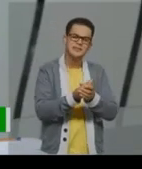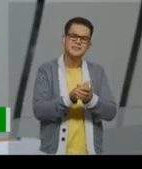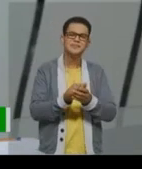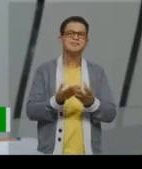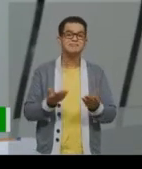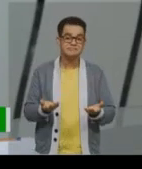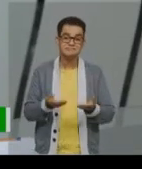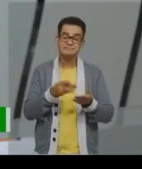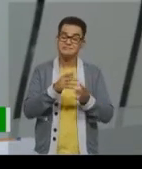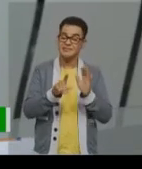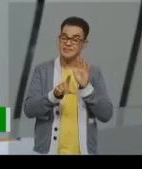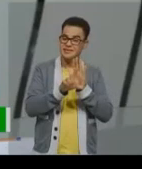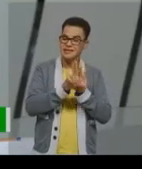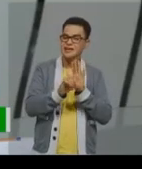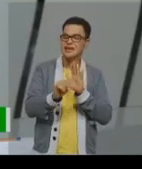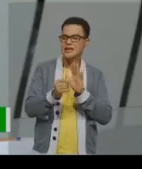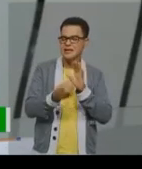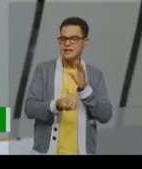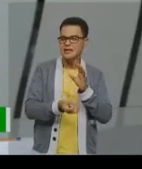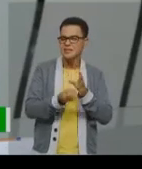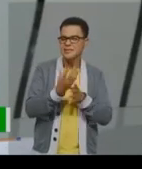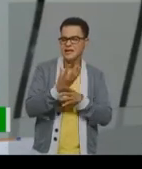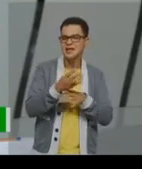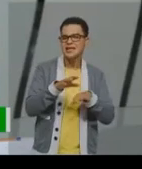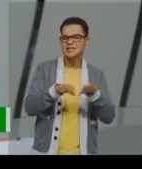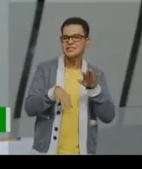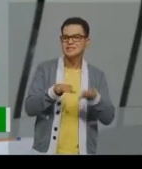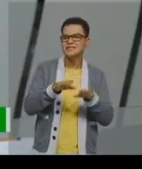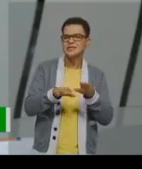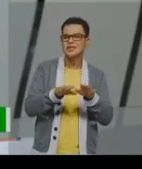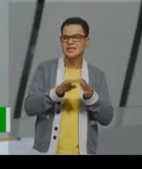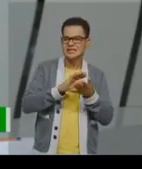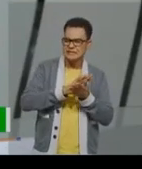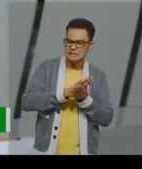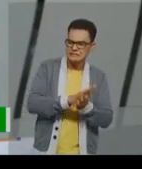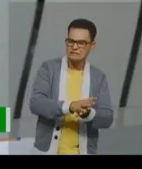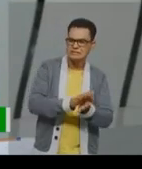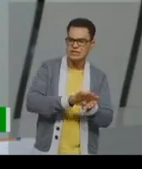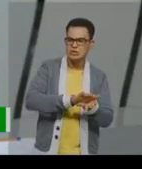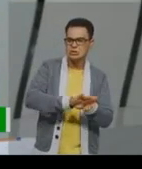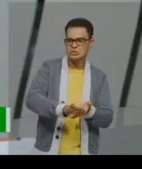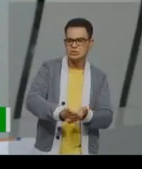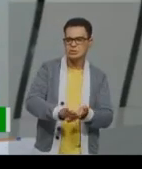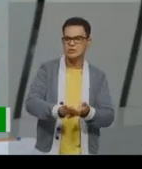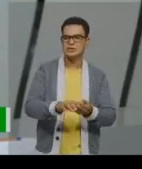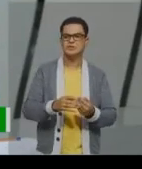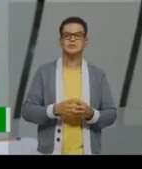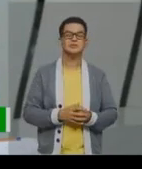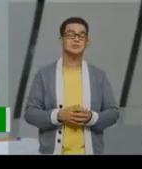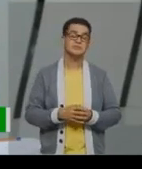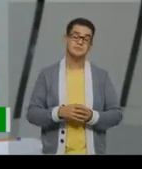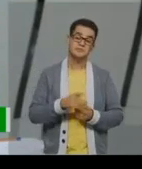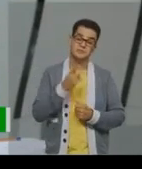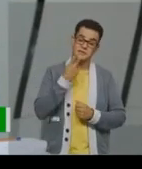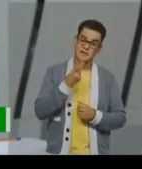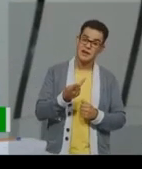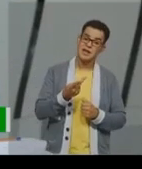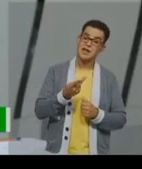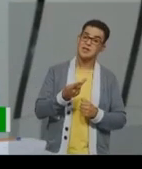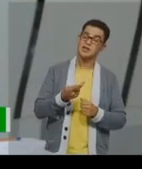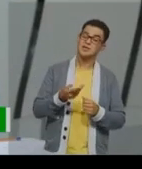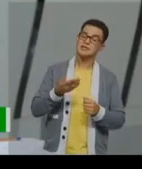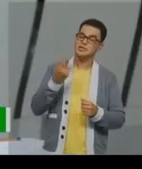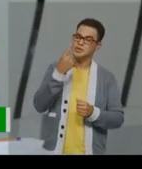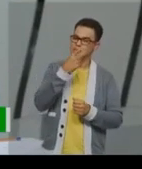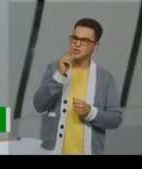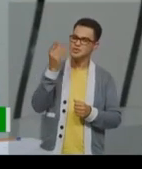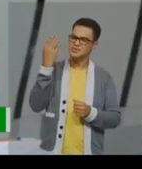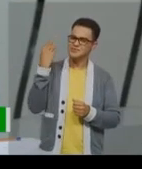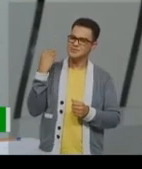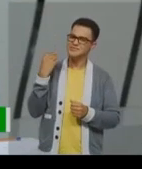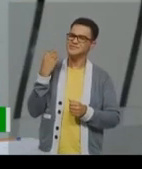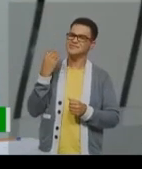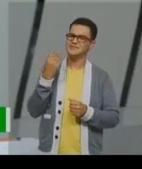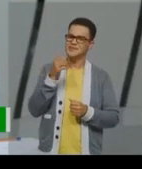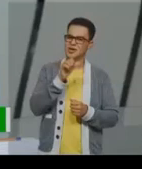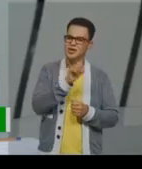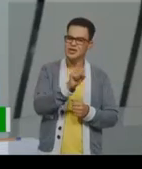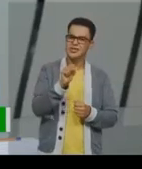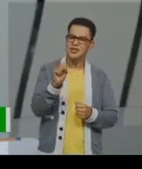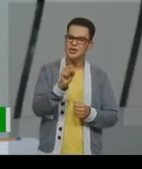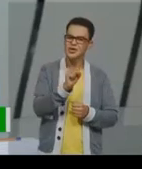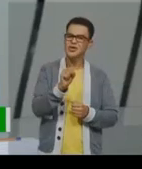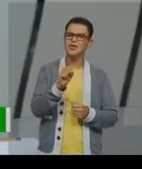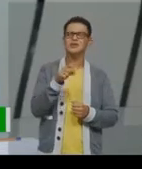leis aparece de uma forma muito mais excludente. E nós podemos falar da nossa última Constituição, que é de 88, que foi chamada, né,